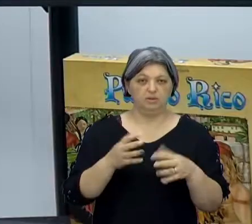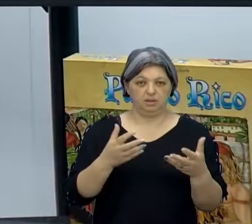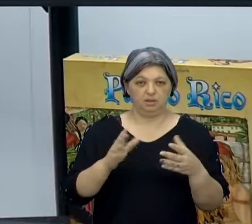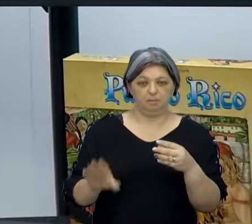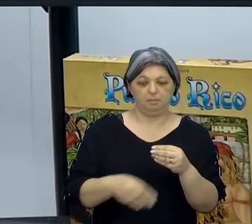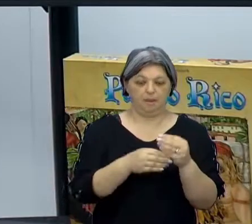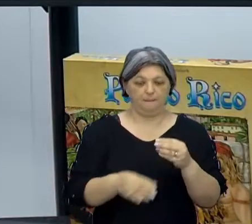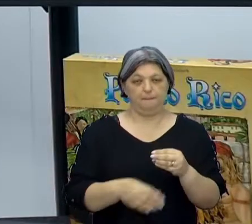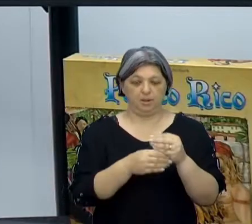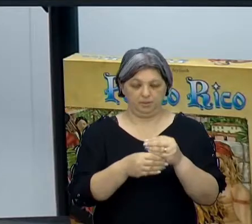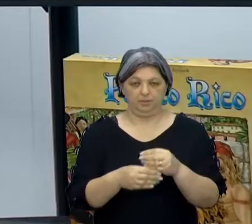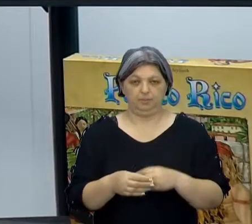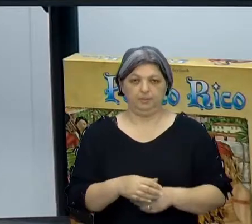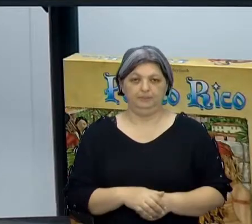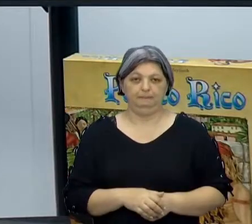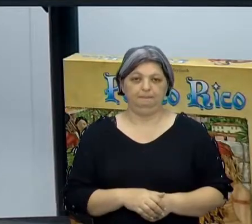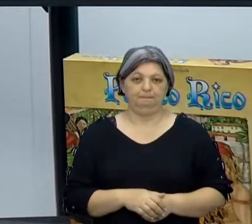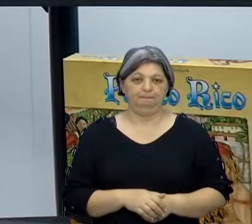gente põe expansão.